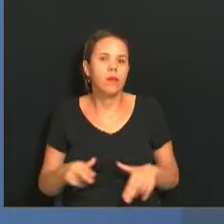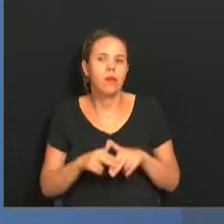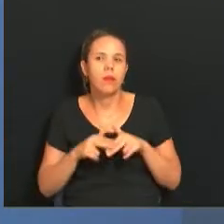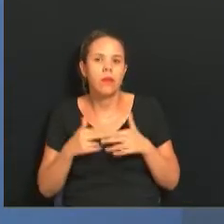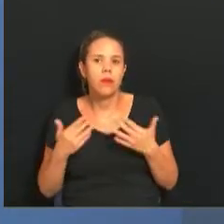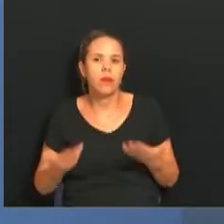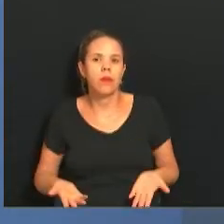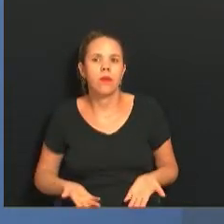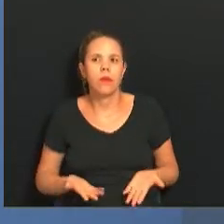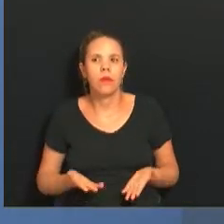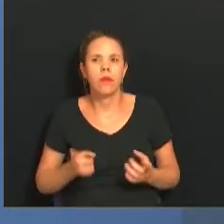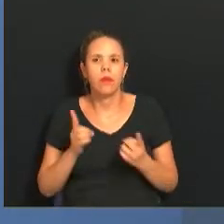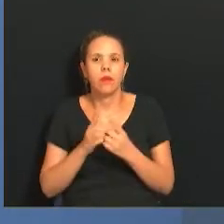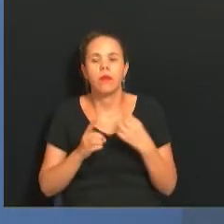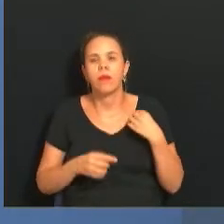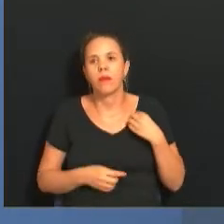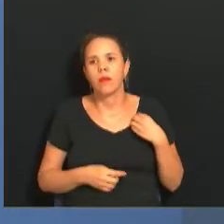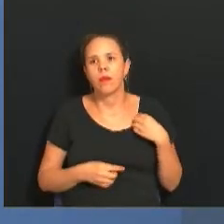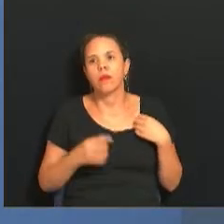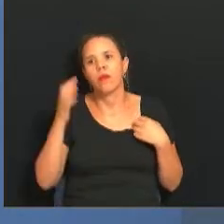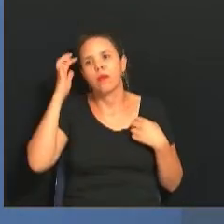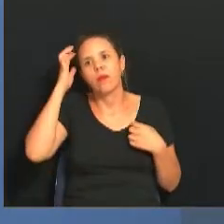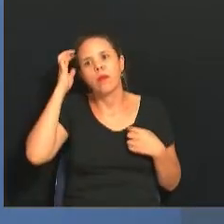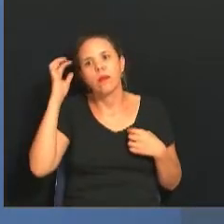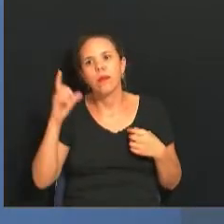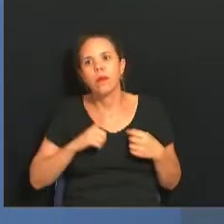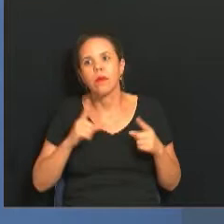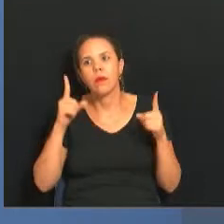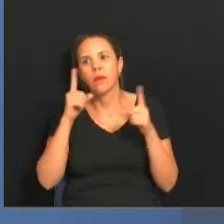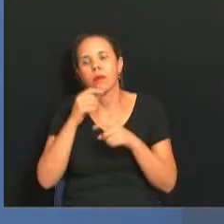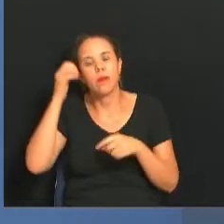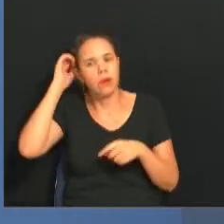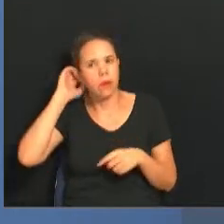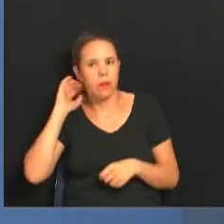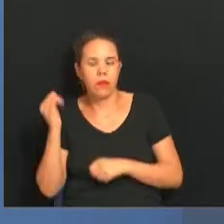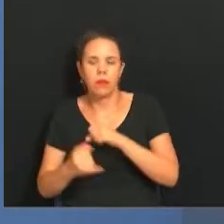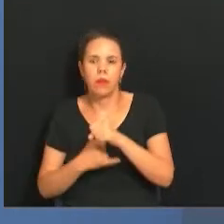esse atendimento. Quem tiver dificuldade lá no site